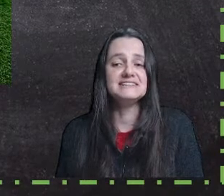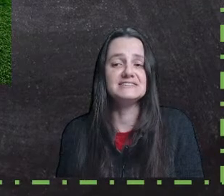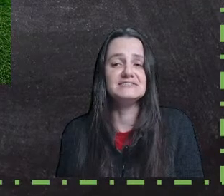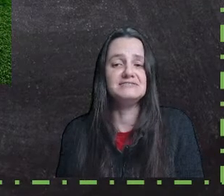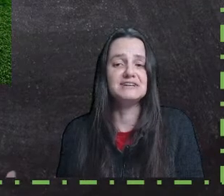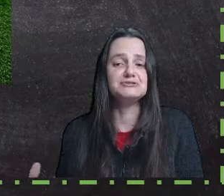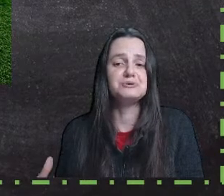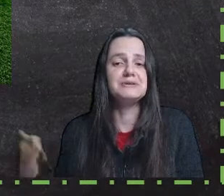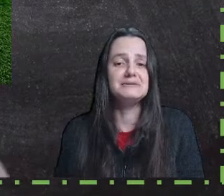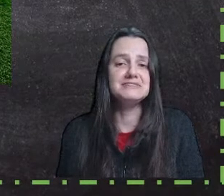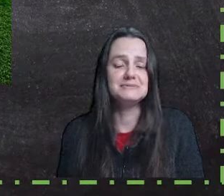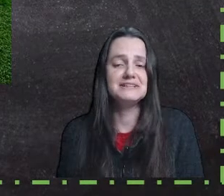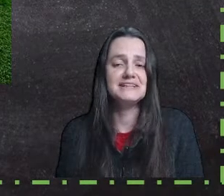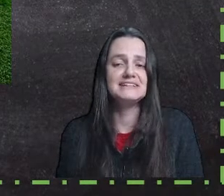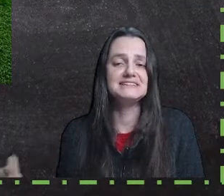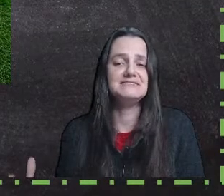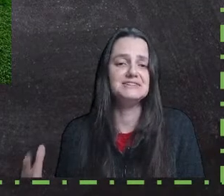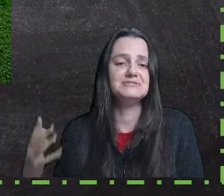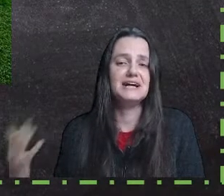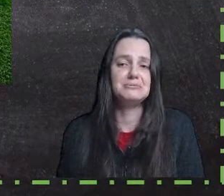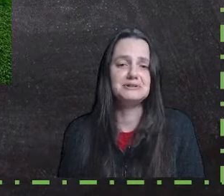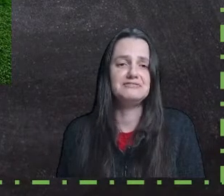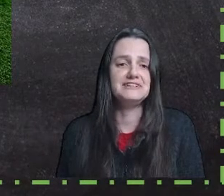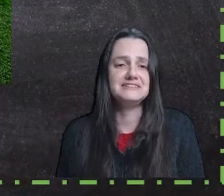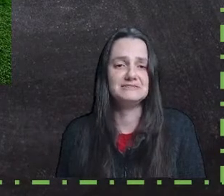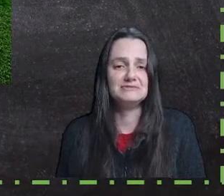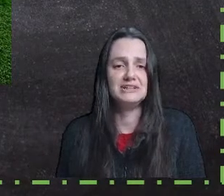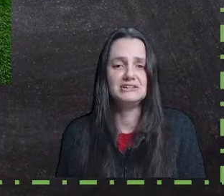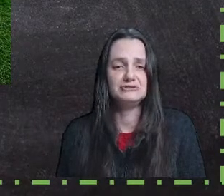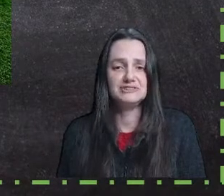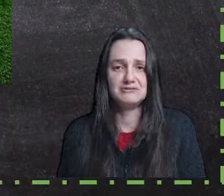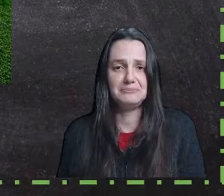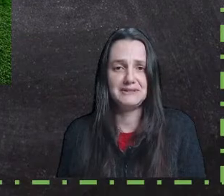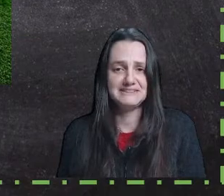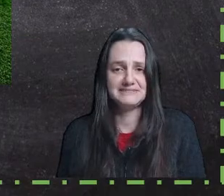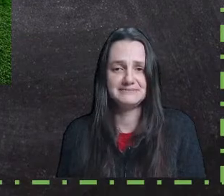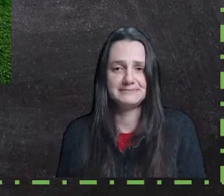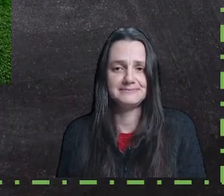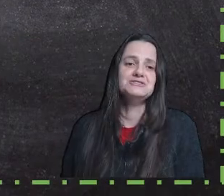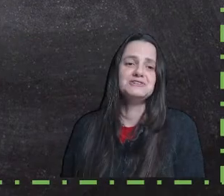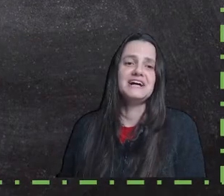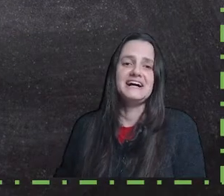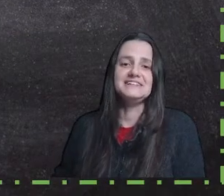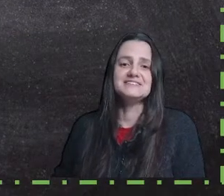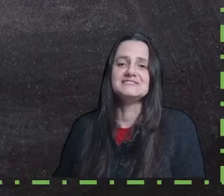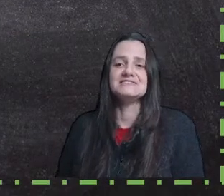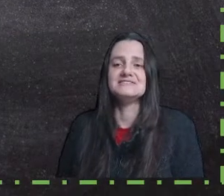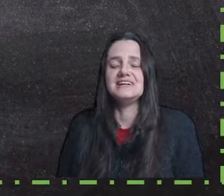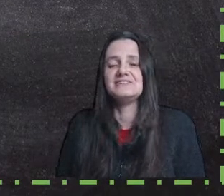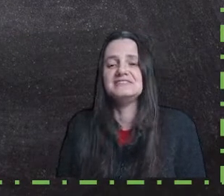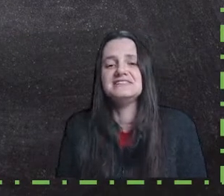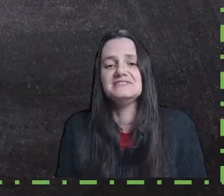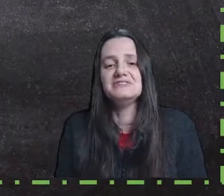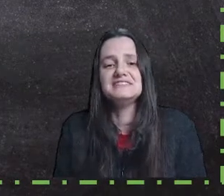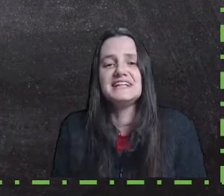dificuldades de navegação e vários problemas ambientais devido à proliferação dos aguapés. Outro